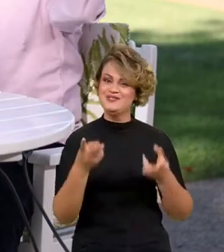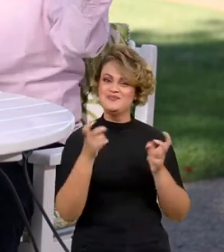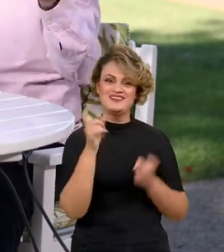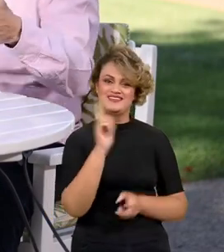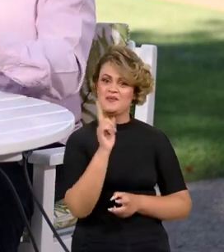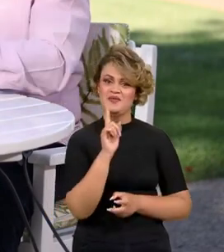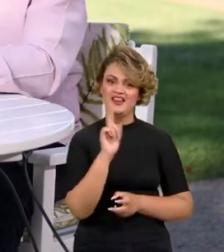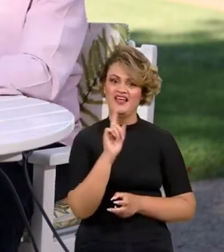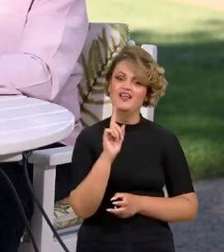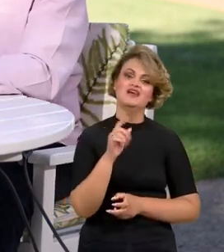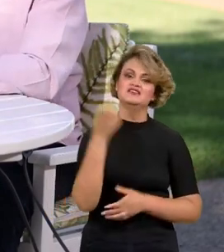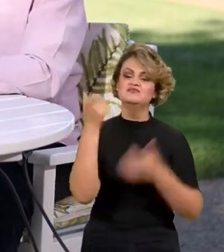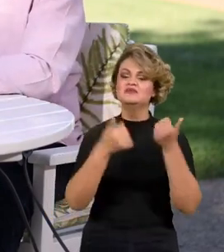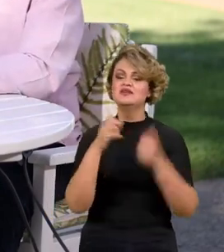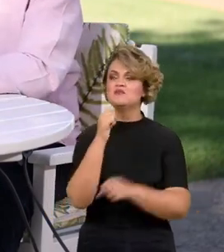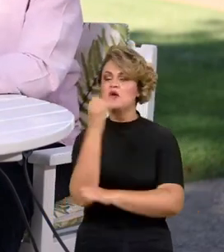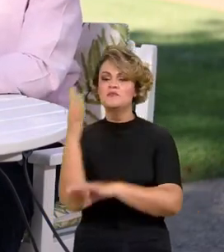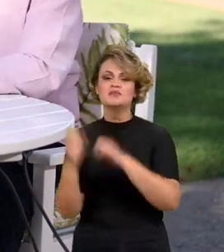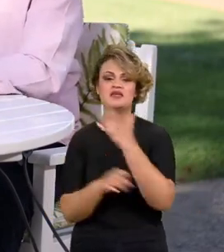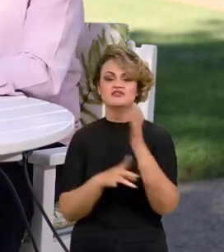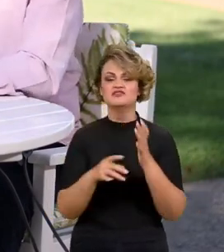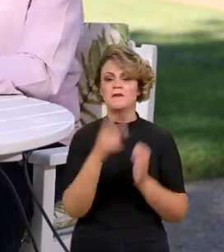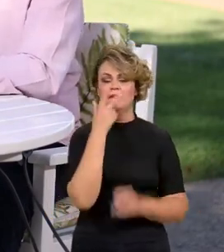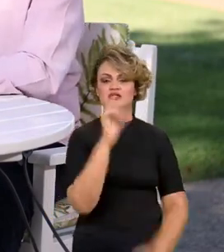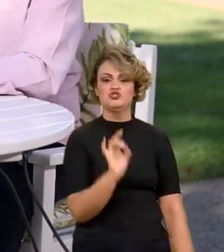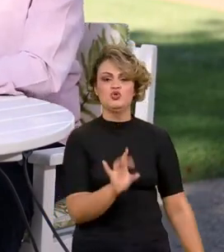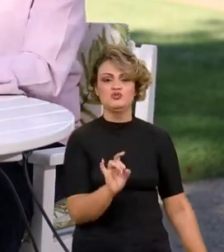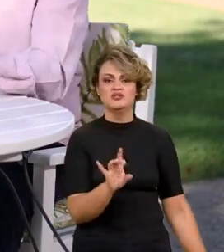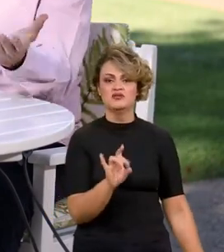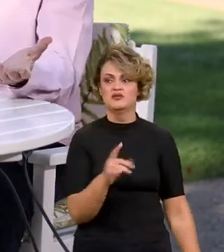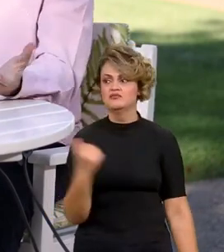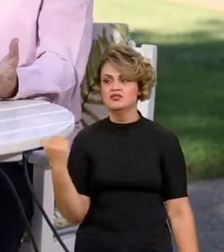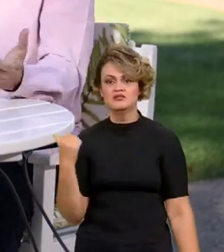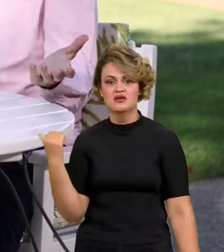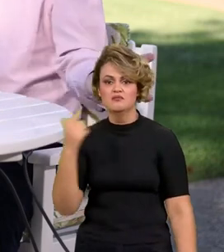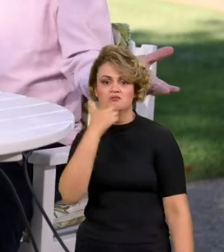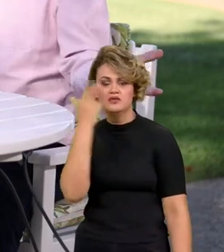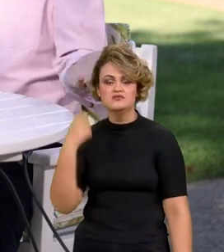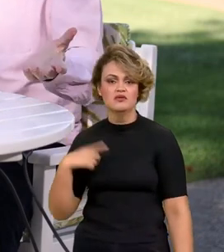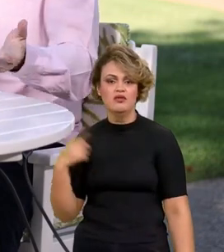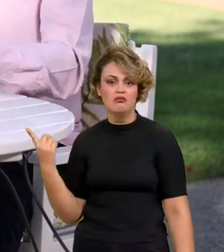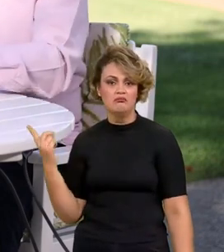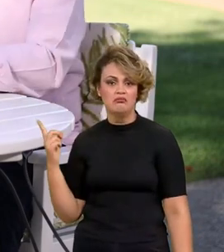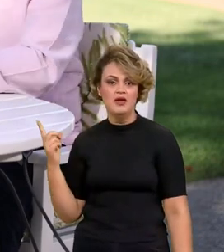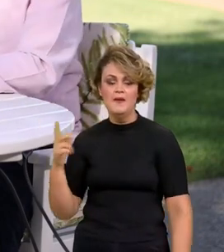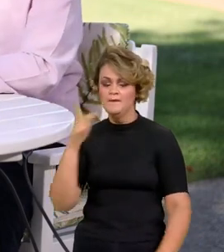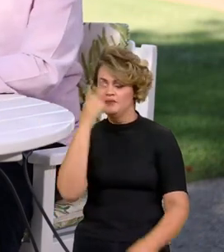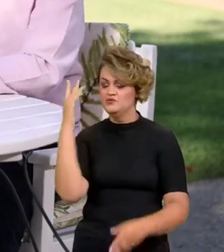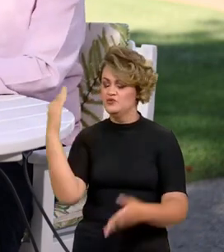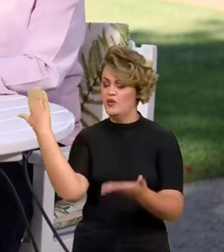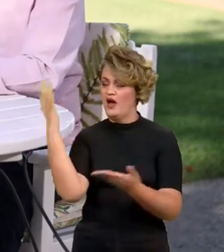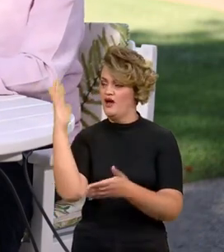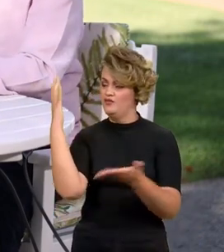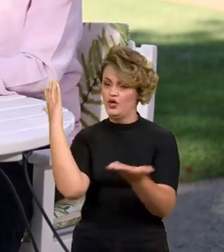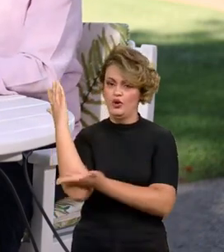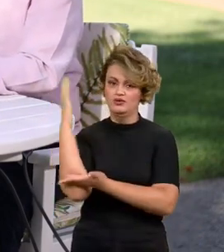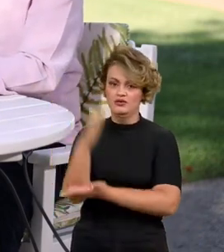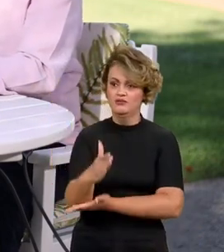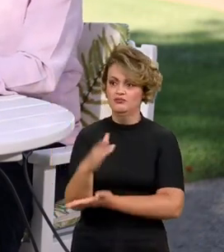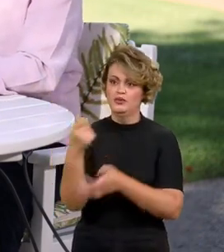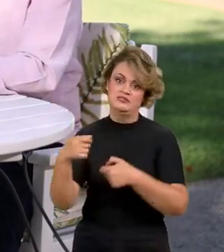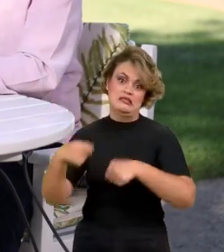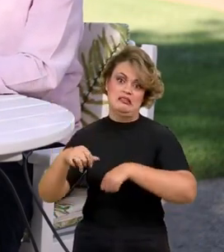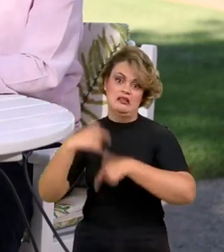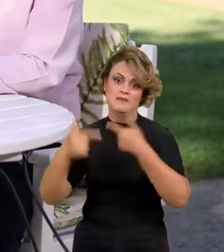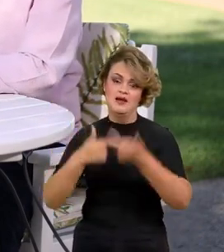fala do meio ambiente como se meio ambiente não impactasse diretamente na a pessoa muitas vezes corta a árvore porque ela precisa para sobreviver quer dizer o Gugu garimpeiro ali